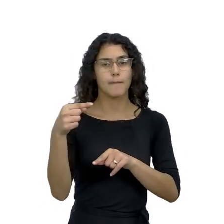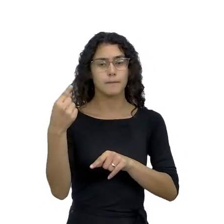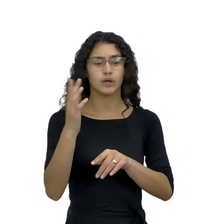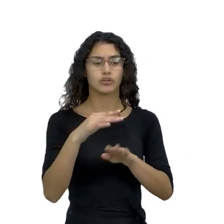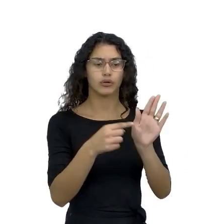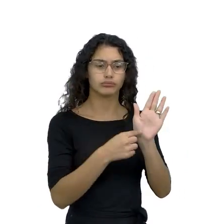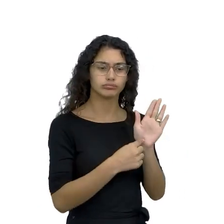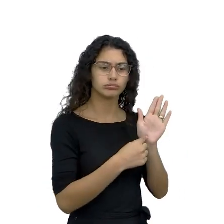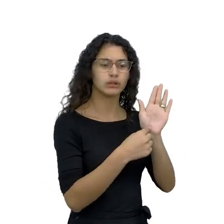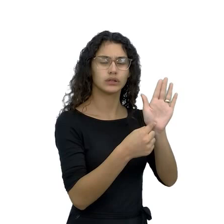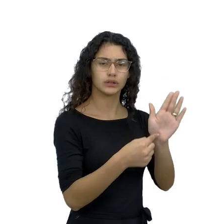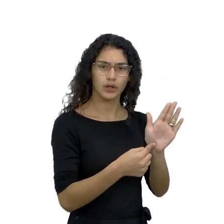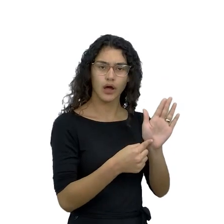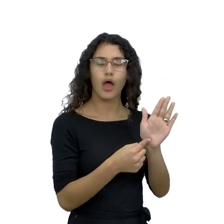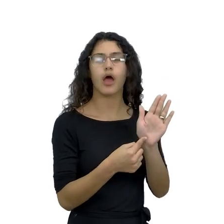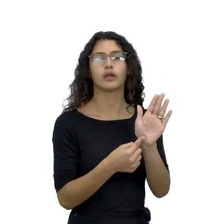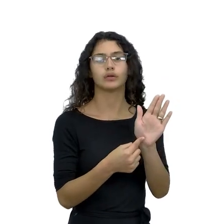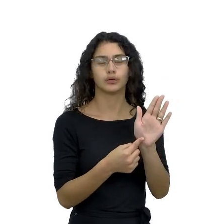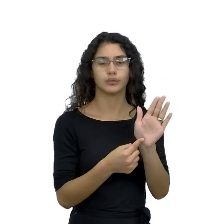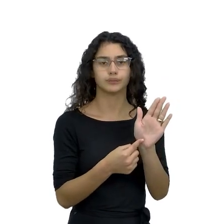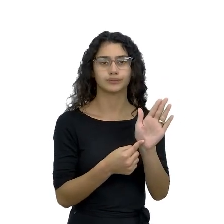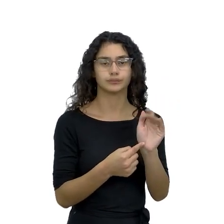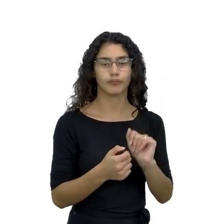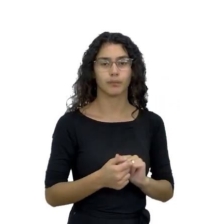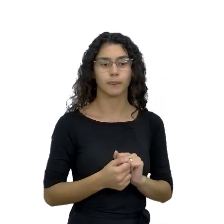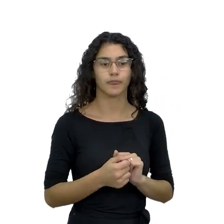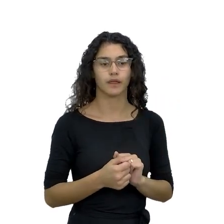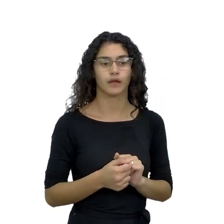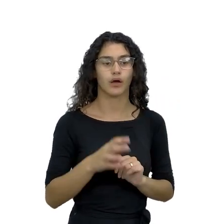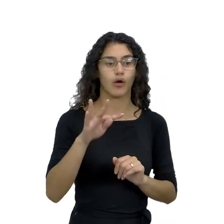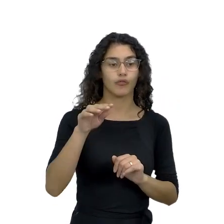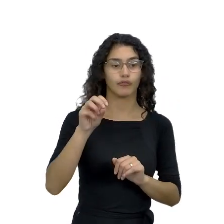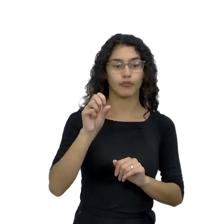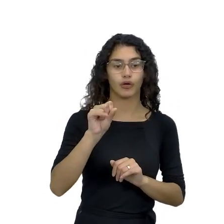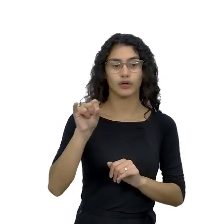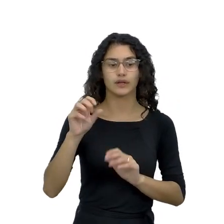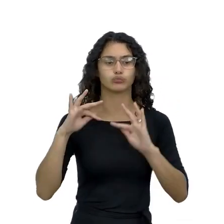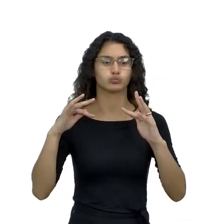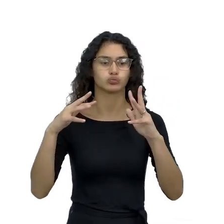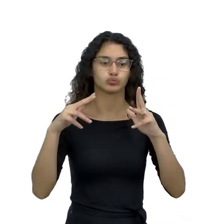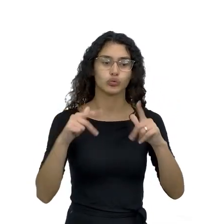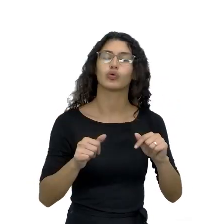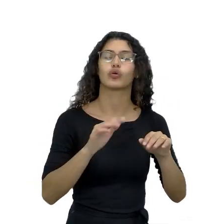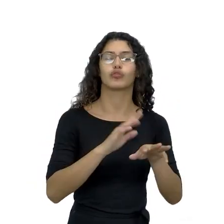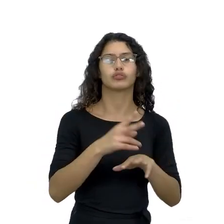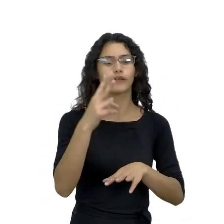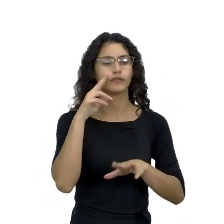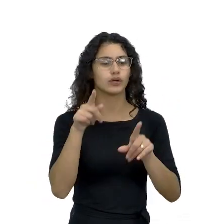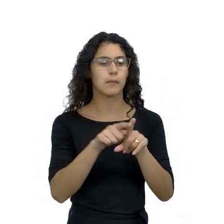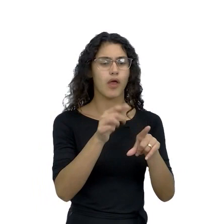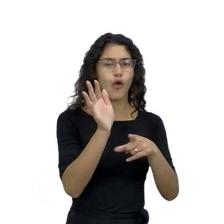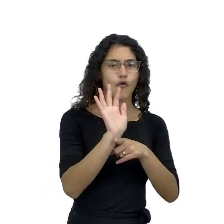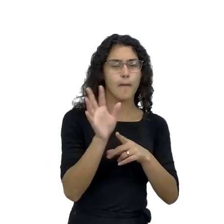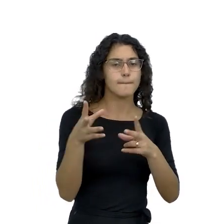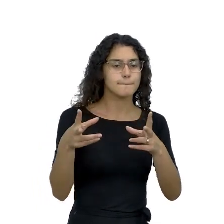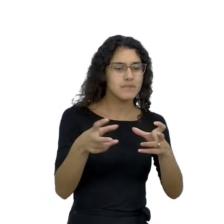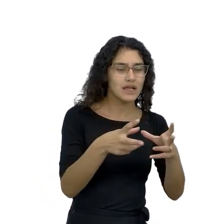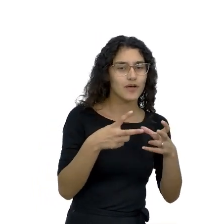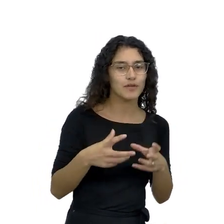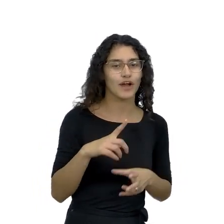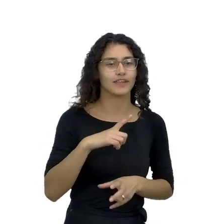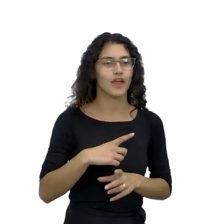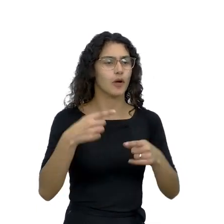foi apresentado aos fósseis e tudo mais, já viu o filme, sentiu o